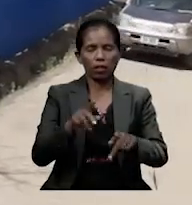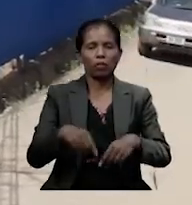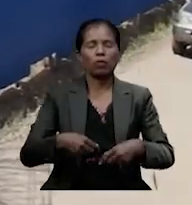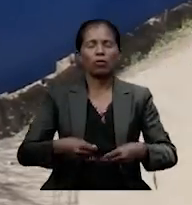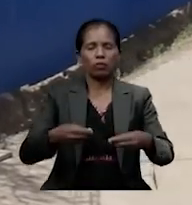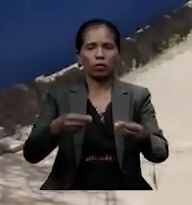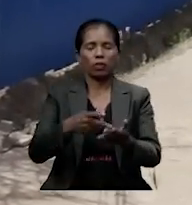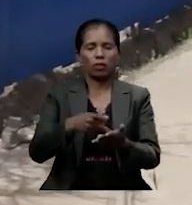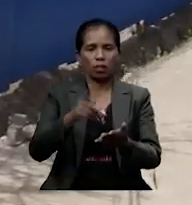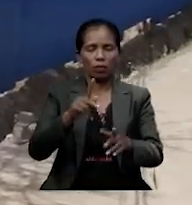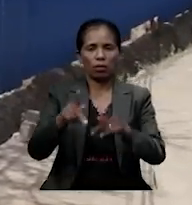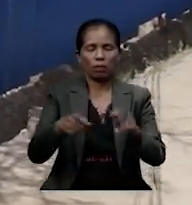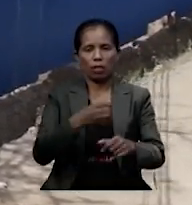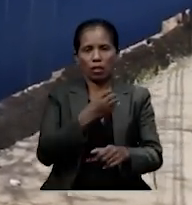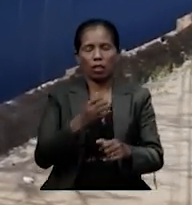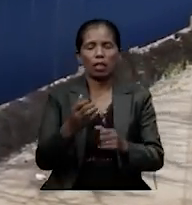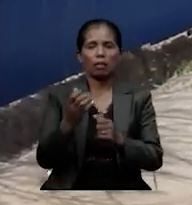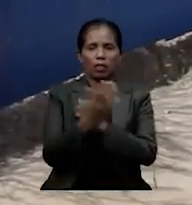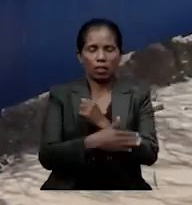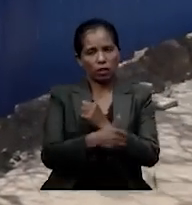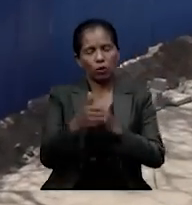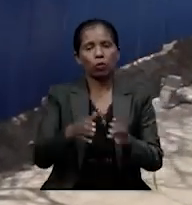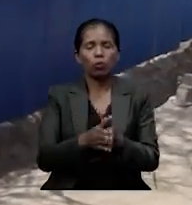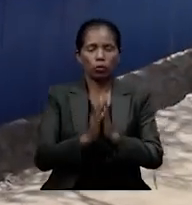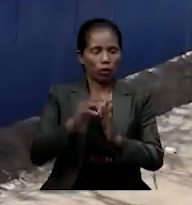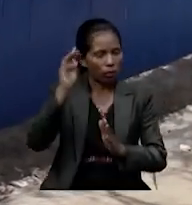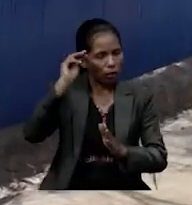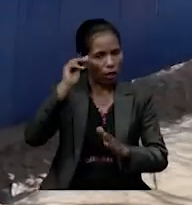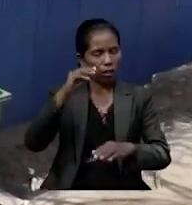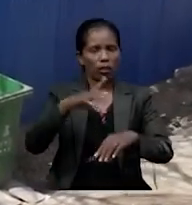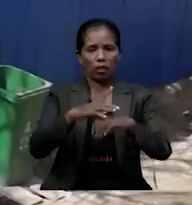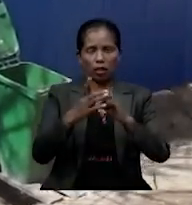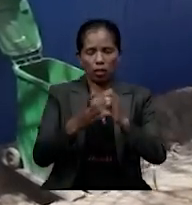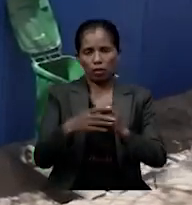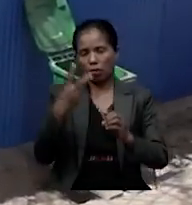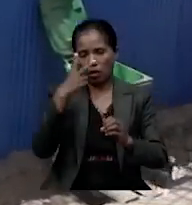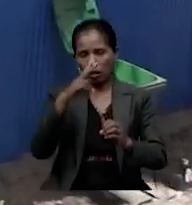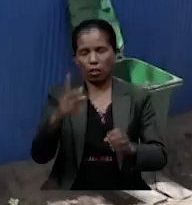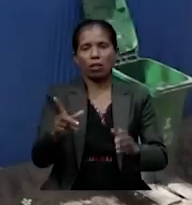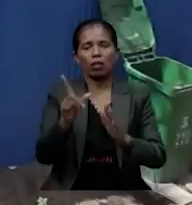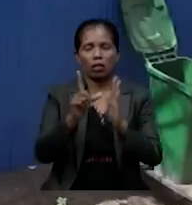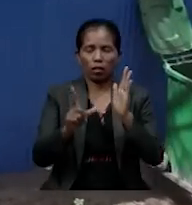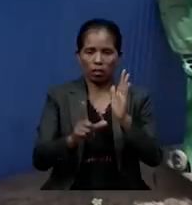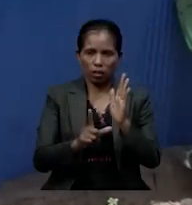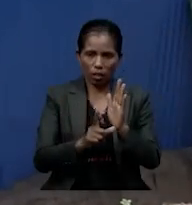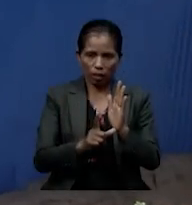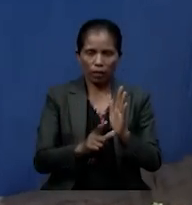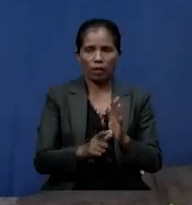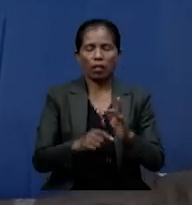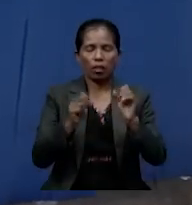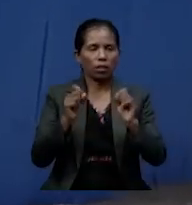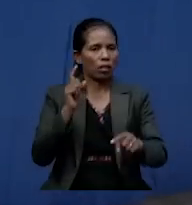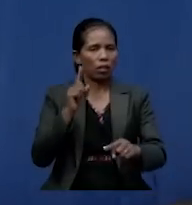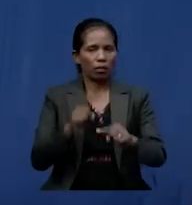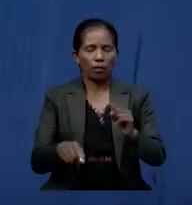estrangeiro. Uso ba Ministério da Justiça, terras e propriedades para a rede de aclei rai nia, para